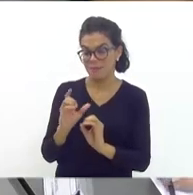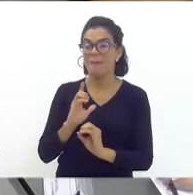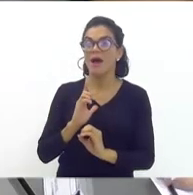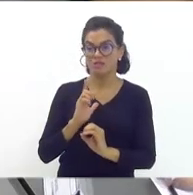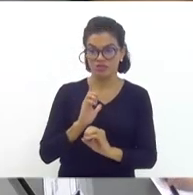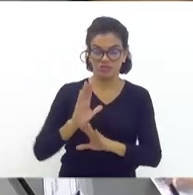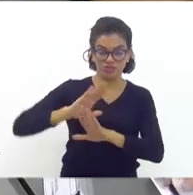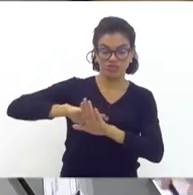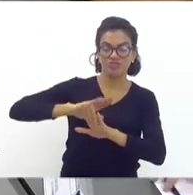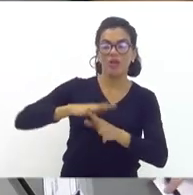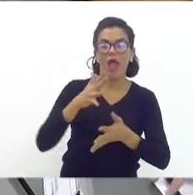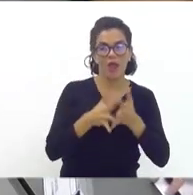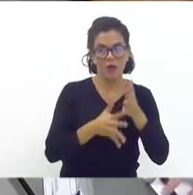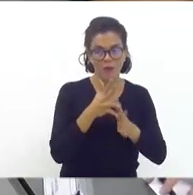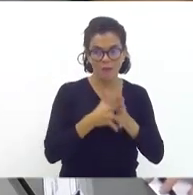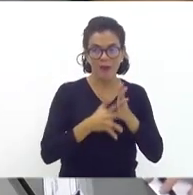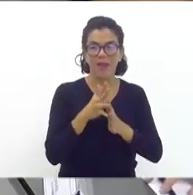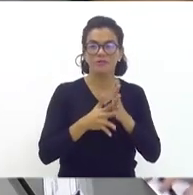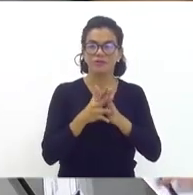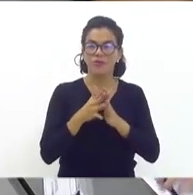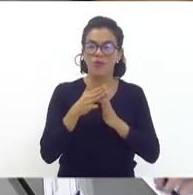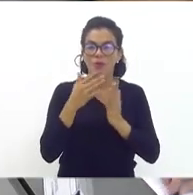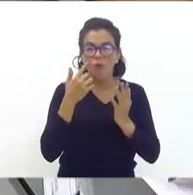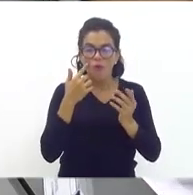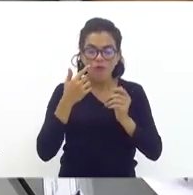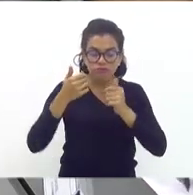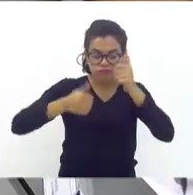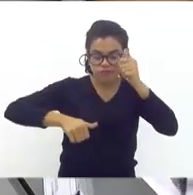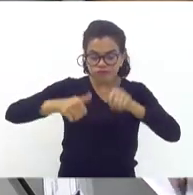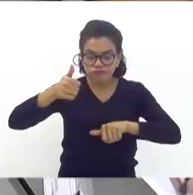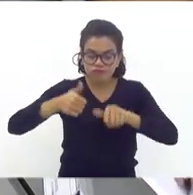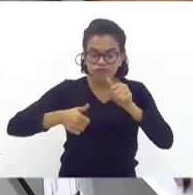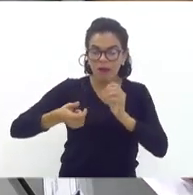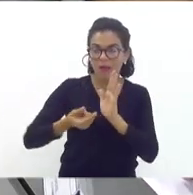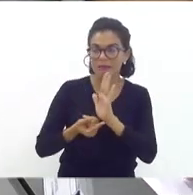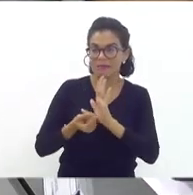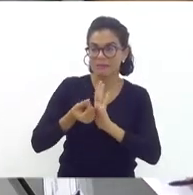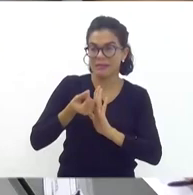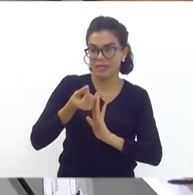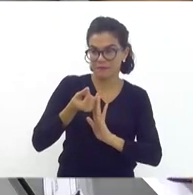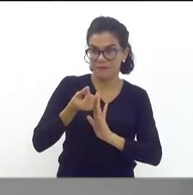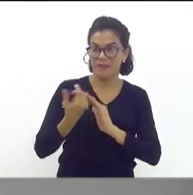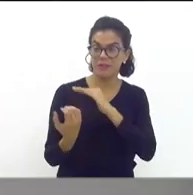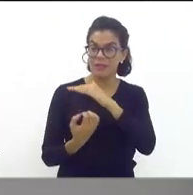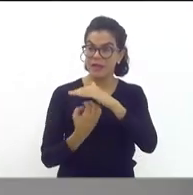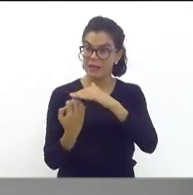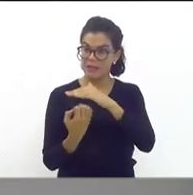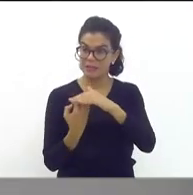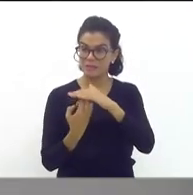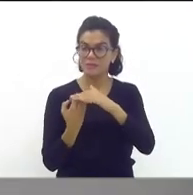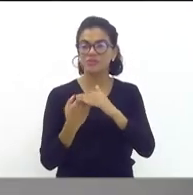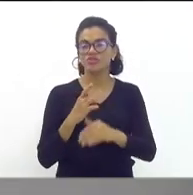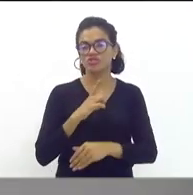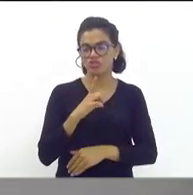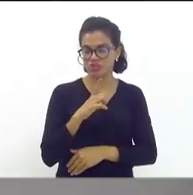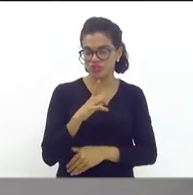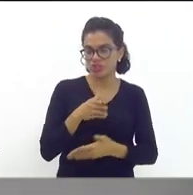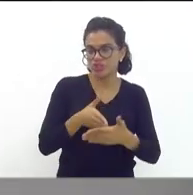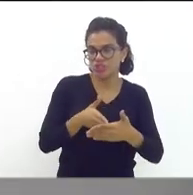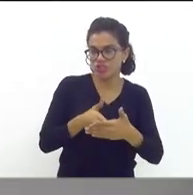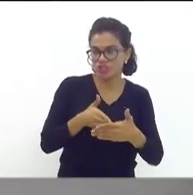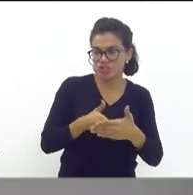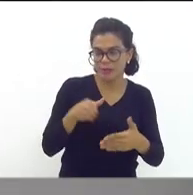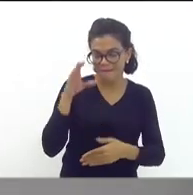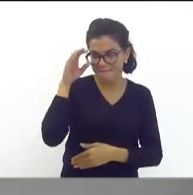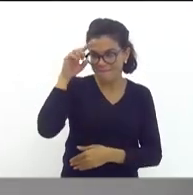uma revisão tarifária é agência ela tem essa tinha essa dificuldade a gente